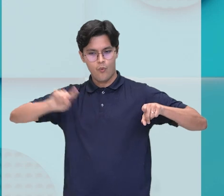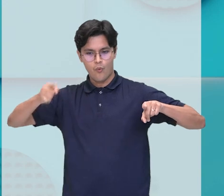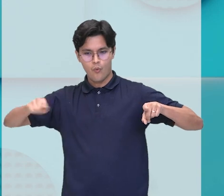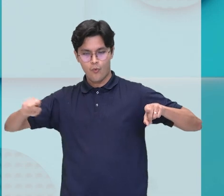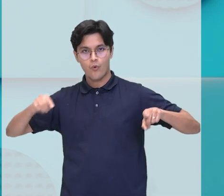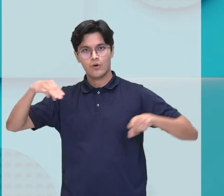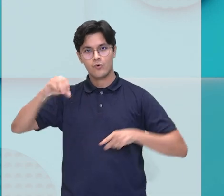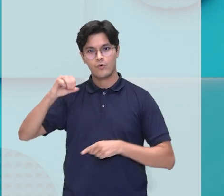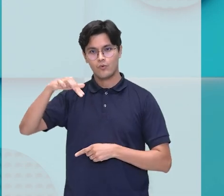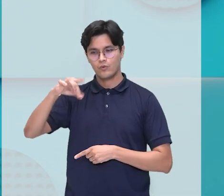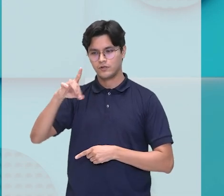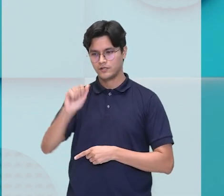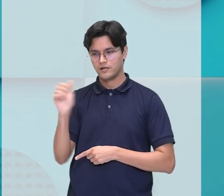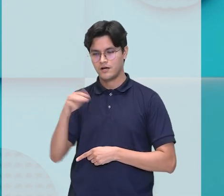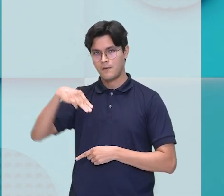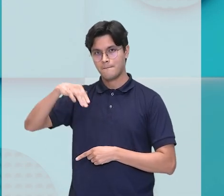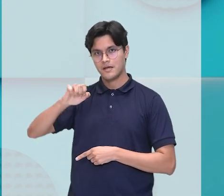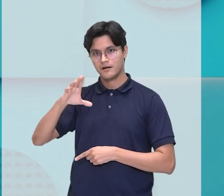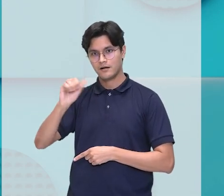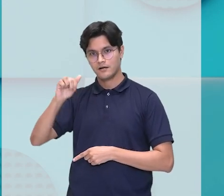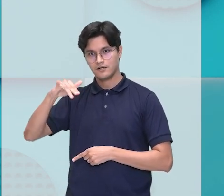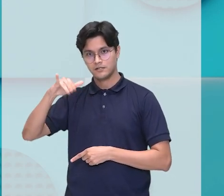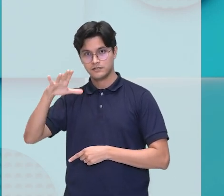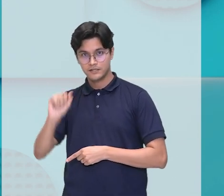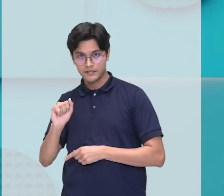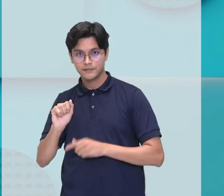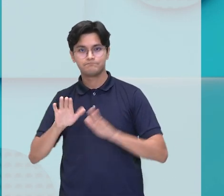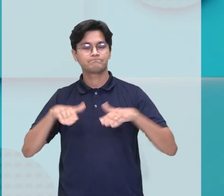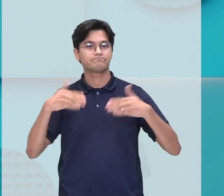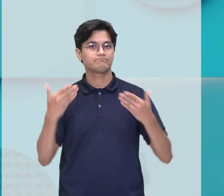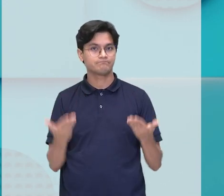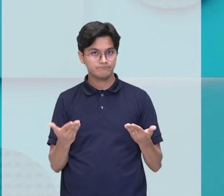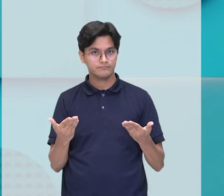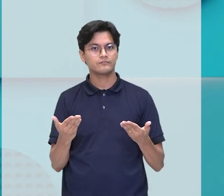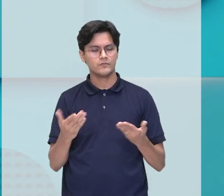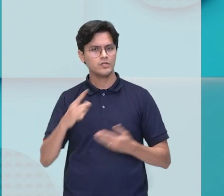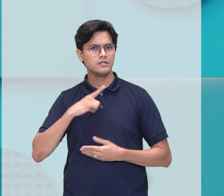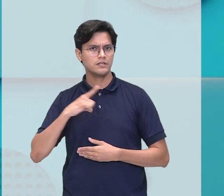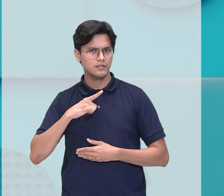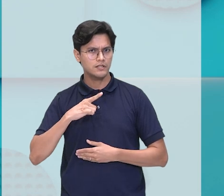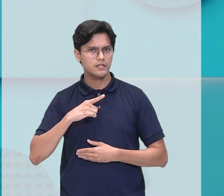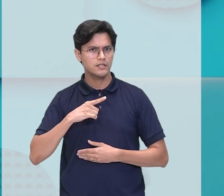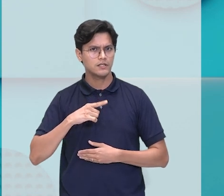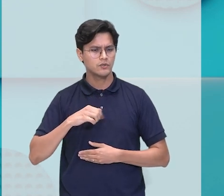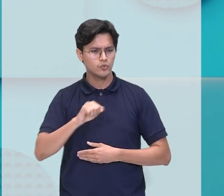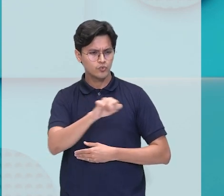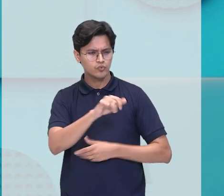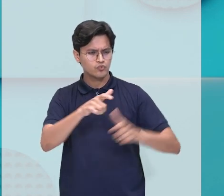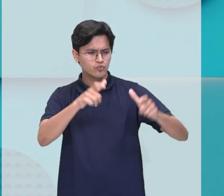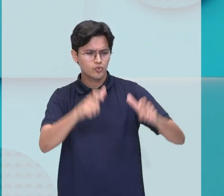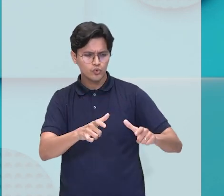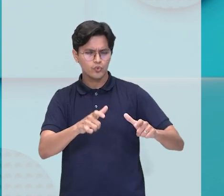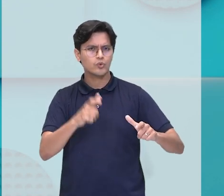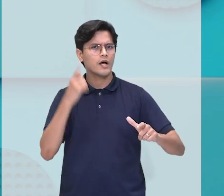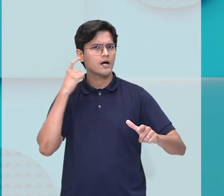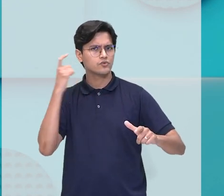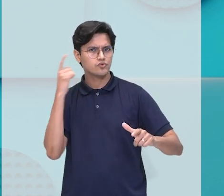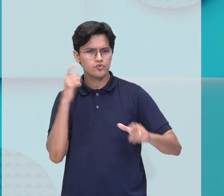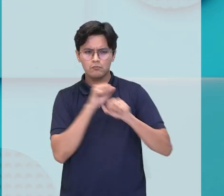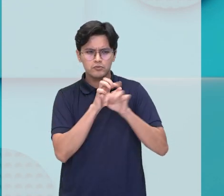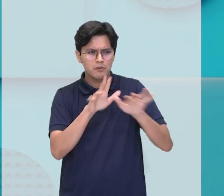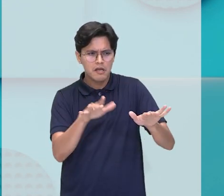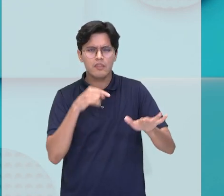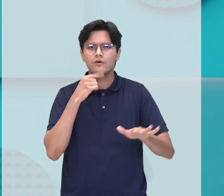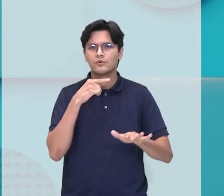necessário sempre um meio material. Bom, existe algum lugar em que o som não se propaga? Lá no vácuo, lá no espaço,